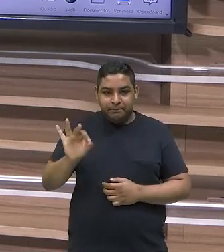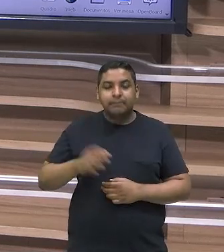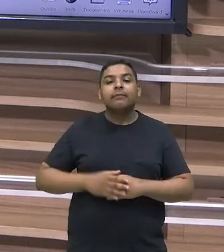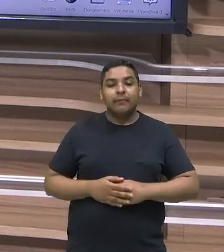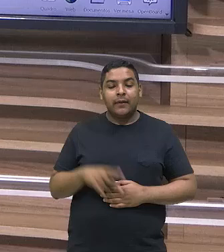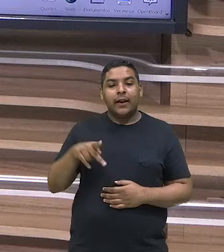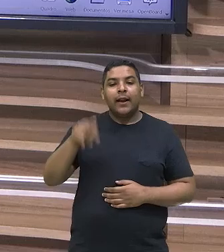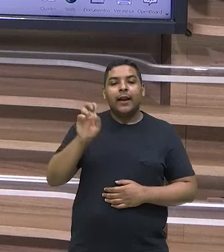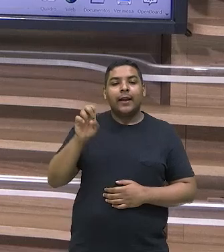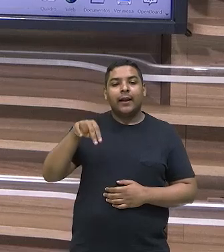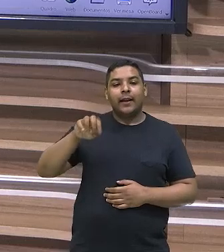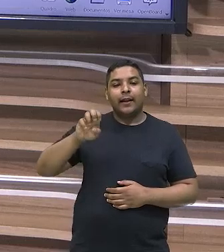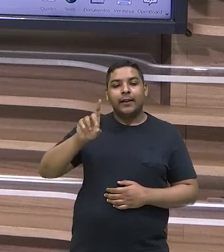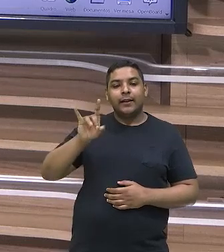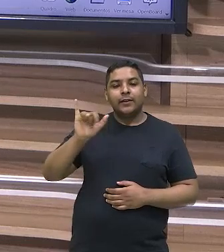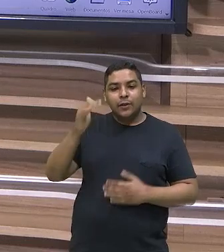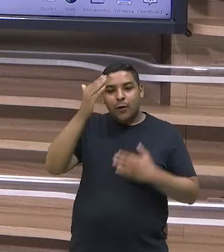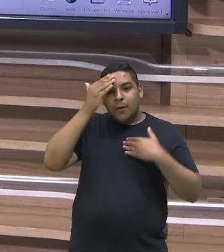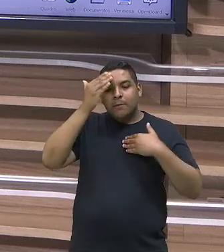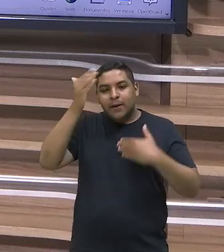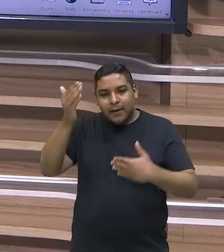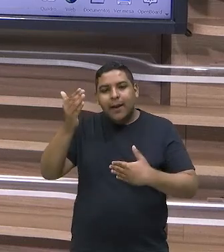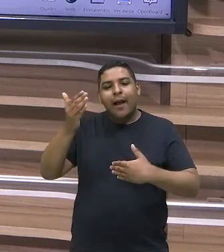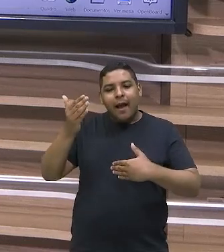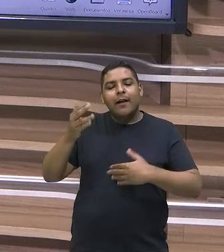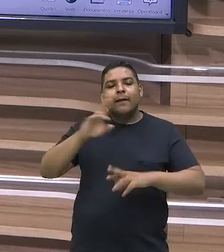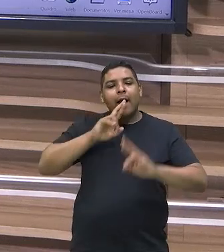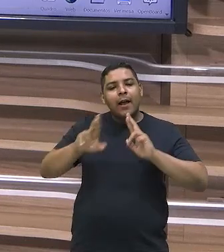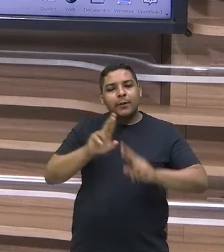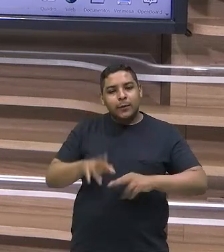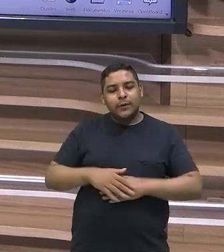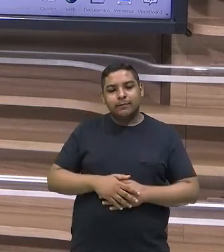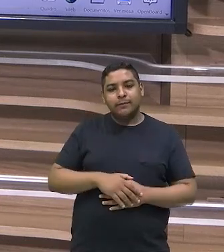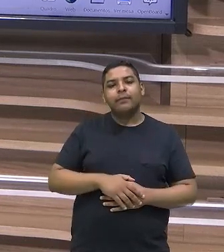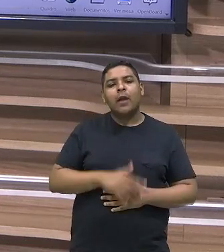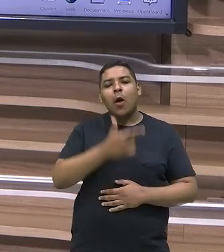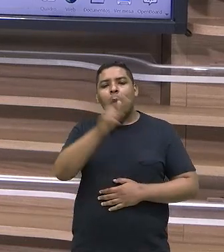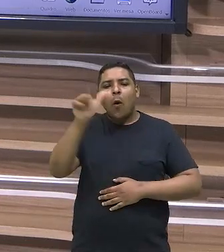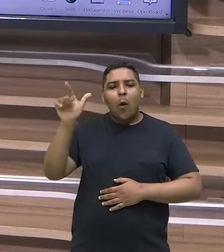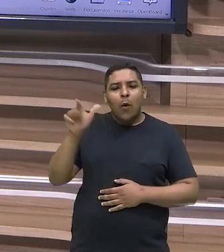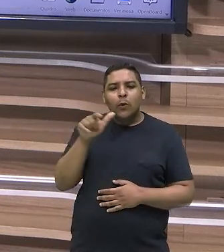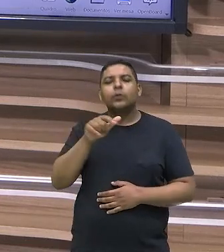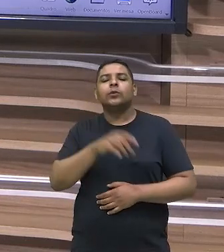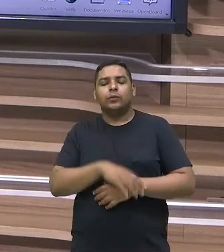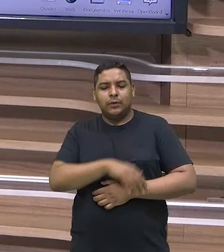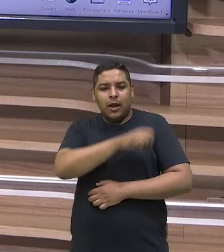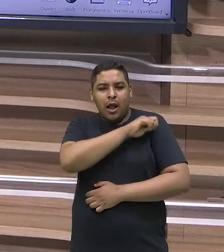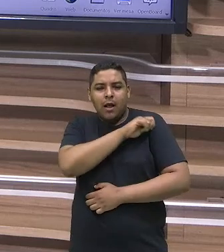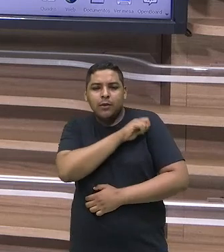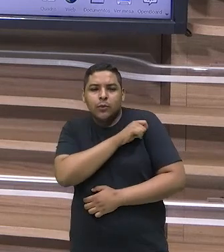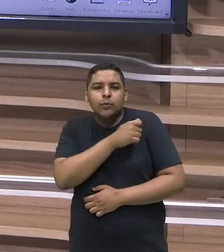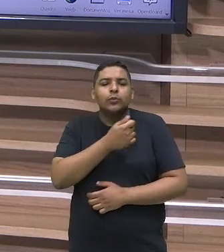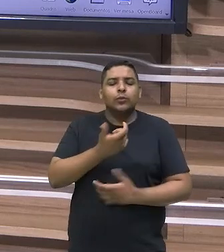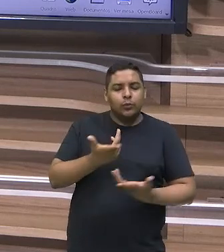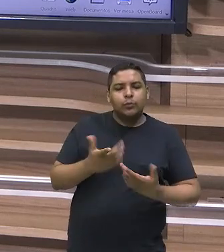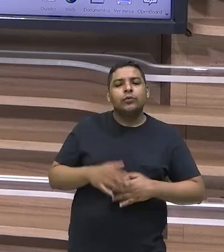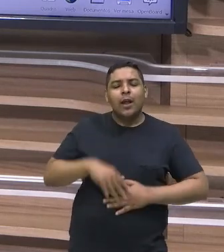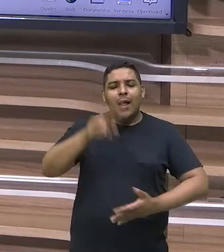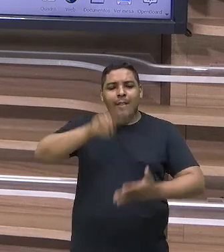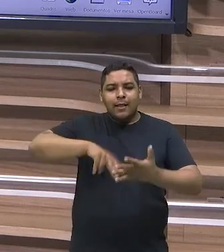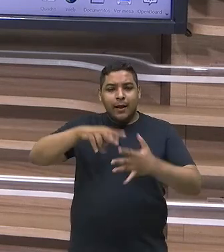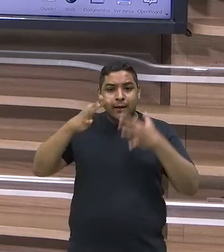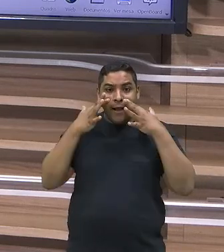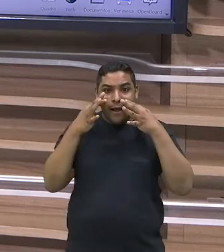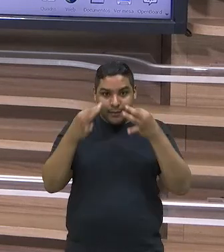pela participação. Aos outros alunos e alunas que também estão aí lendo com muita atenção,